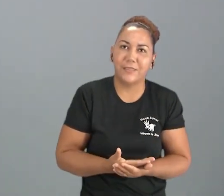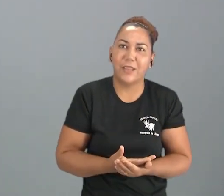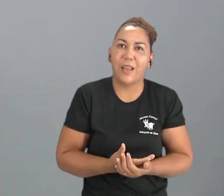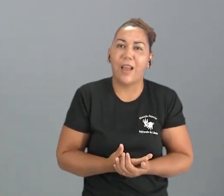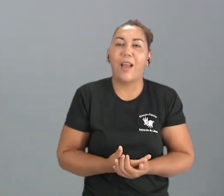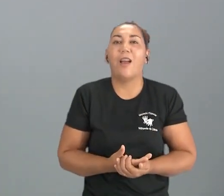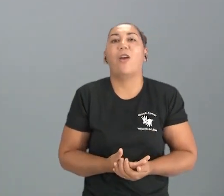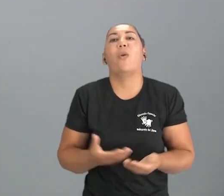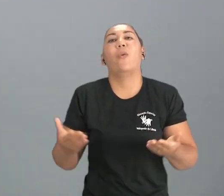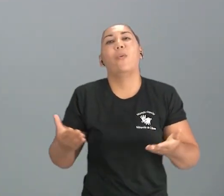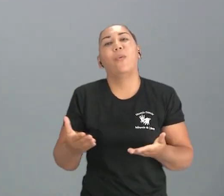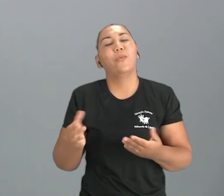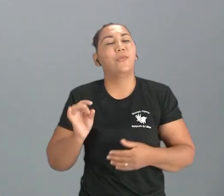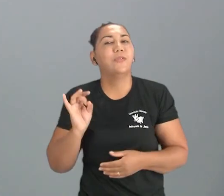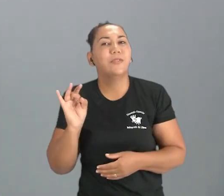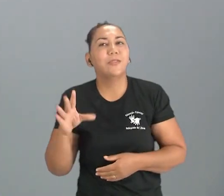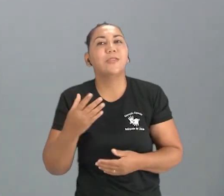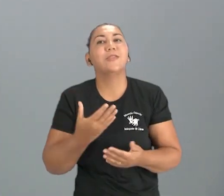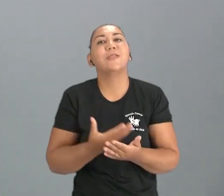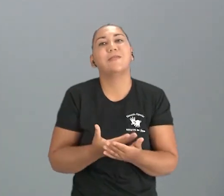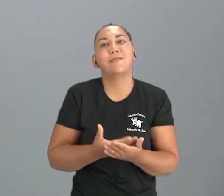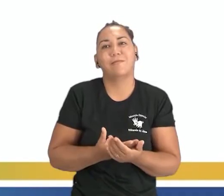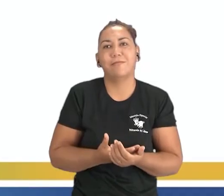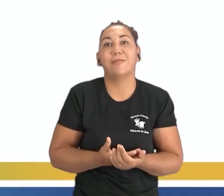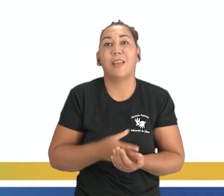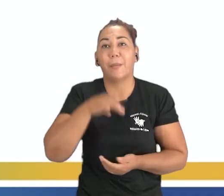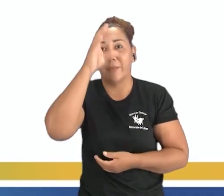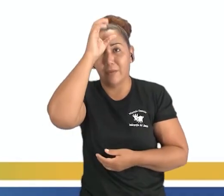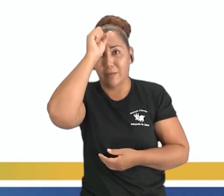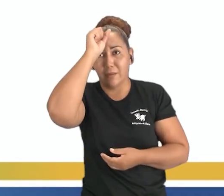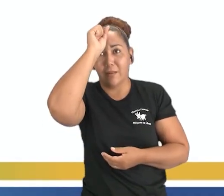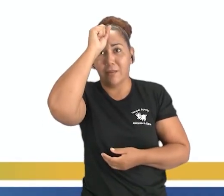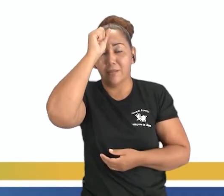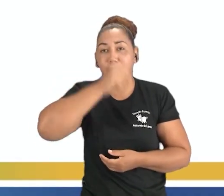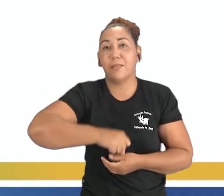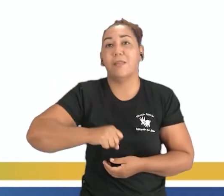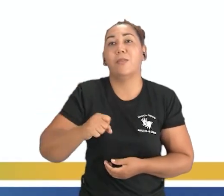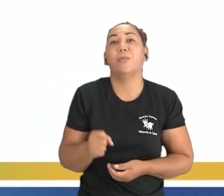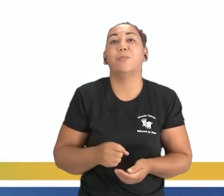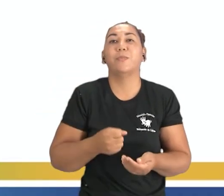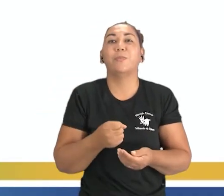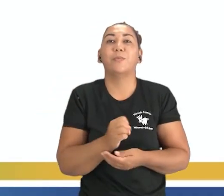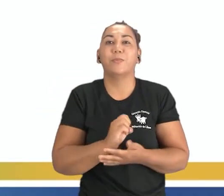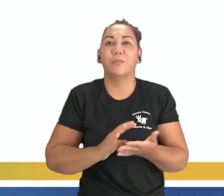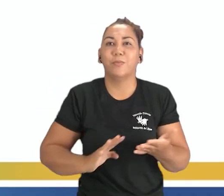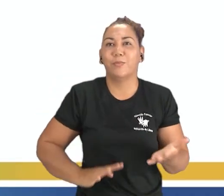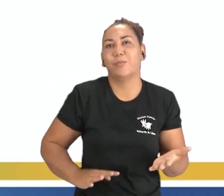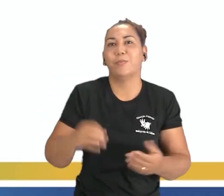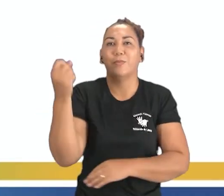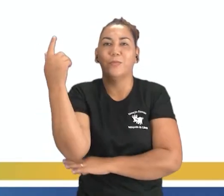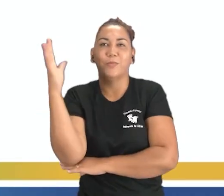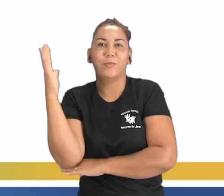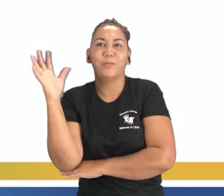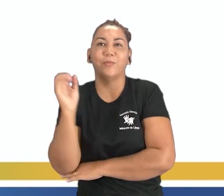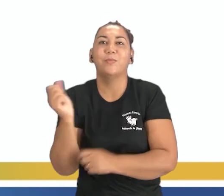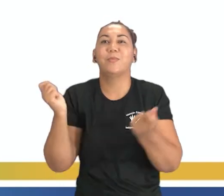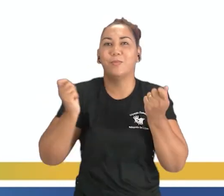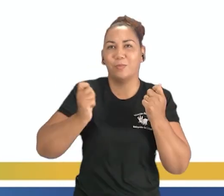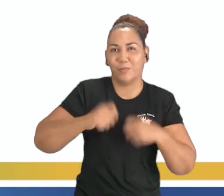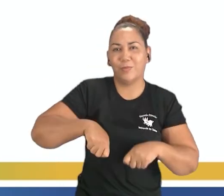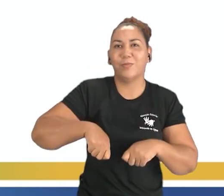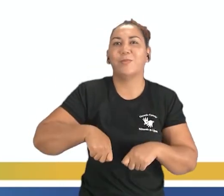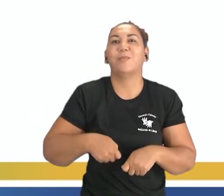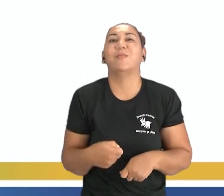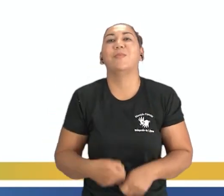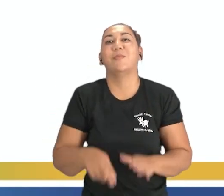por hoje é só, né? Na aula de hoje a gente aprendeu, então, exercícios aí sobre a árvore de possibilidades, né? E sobre o